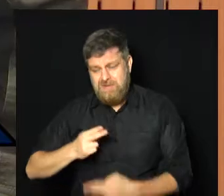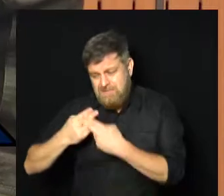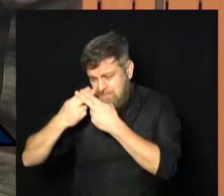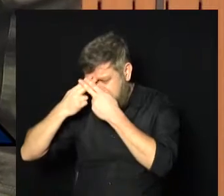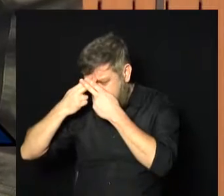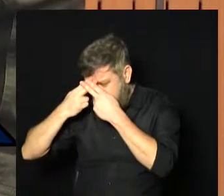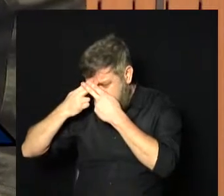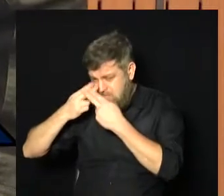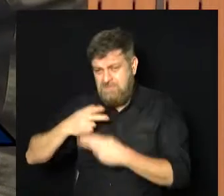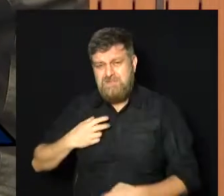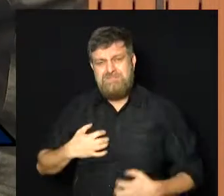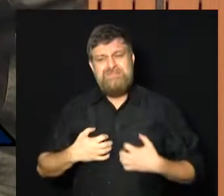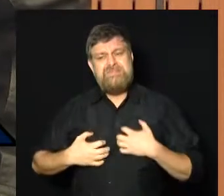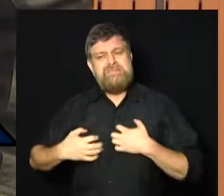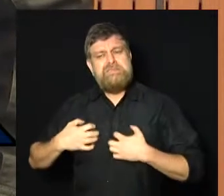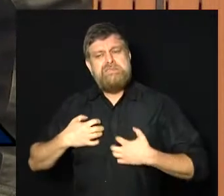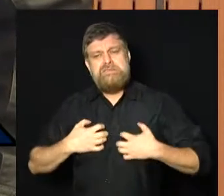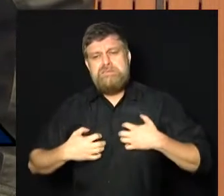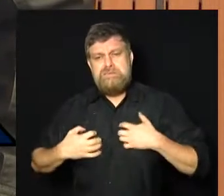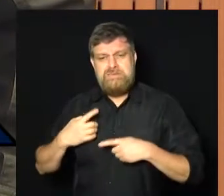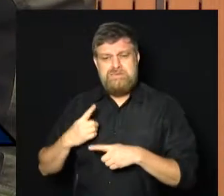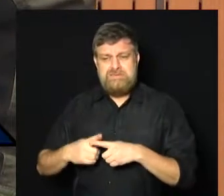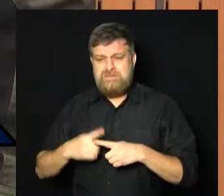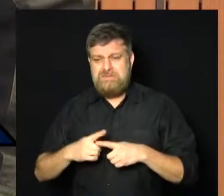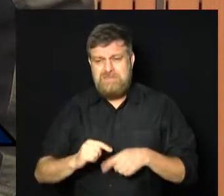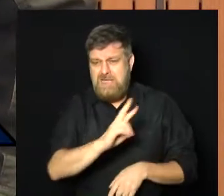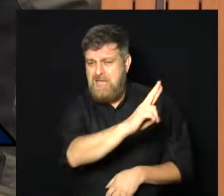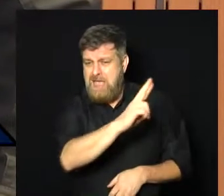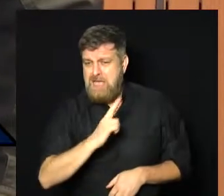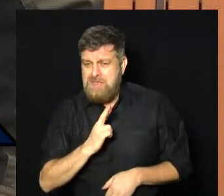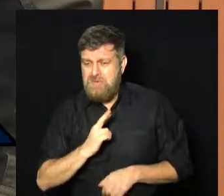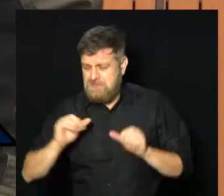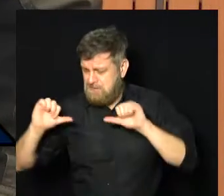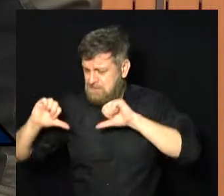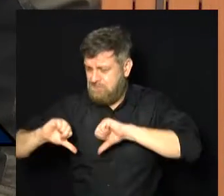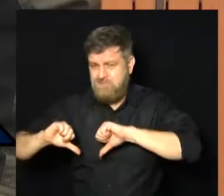gerou por conta dessas negativas, por conta